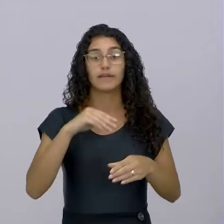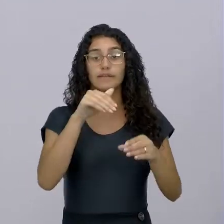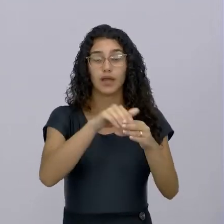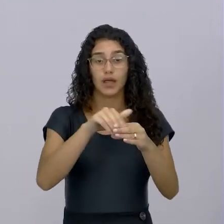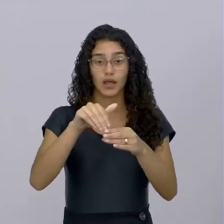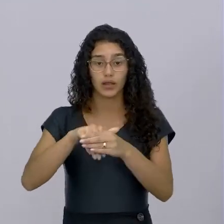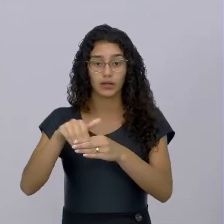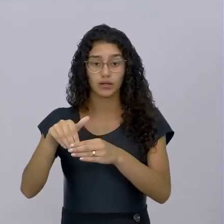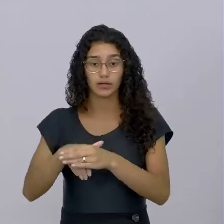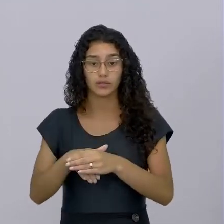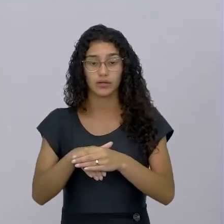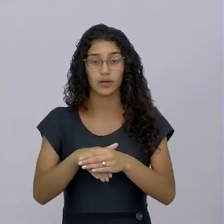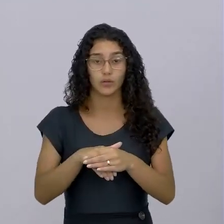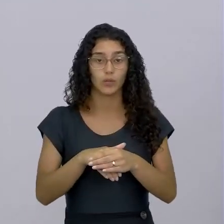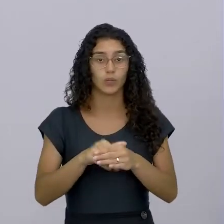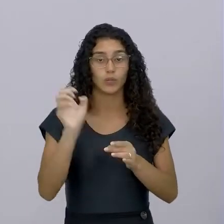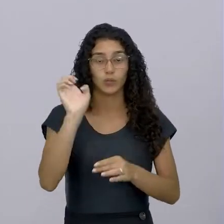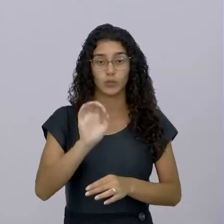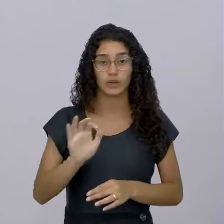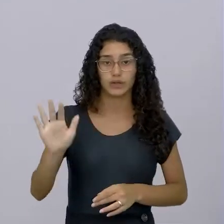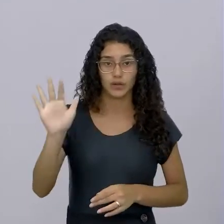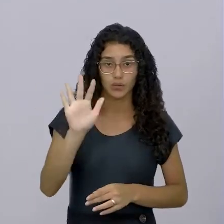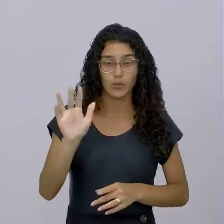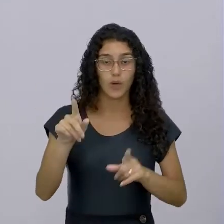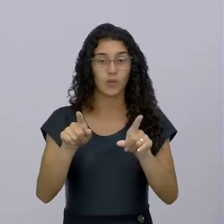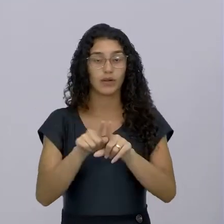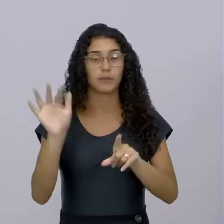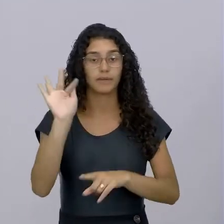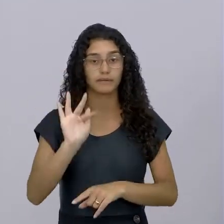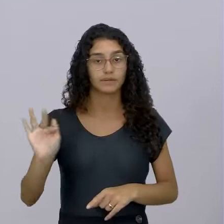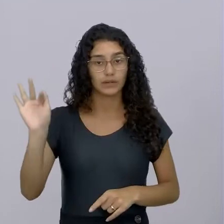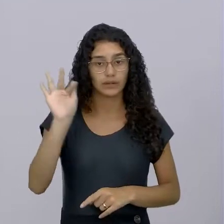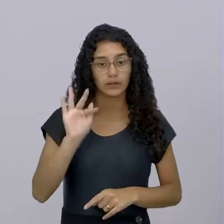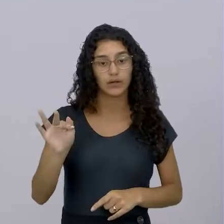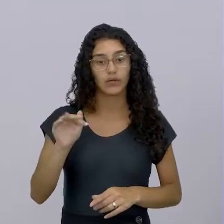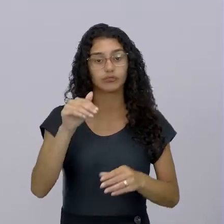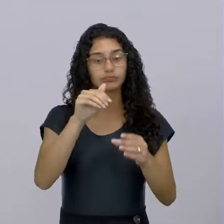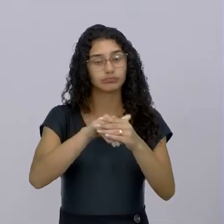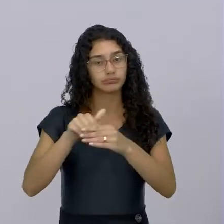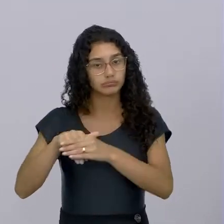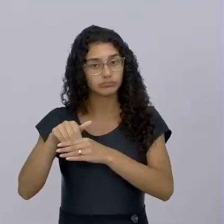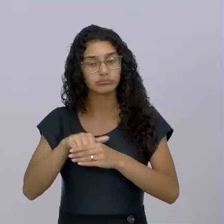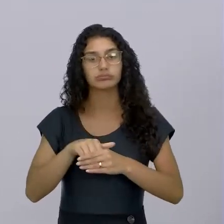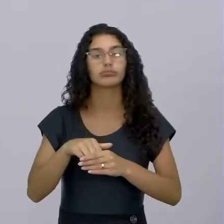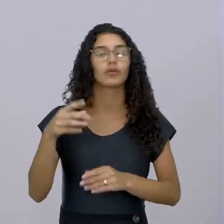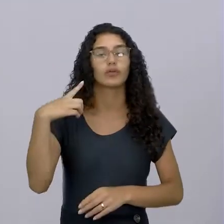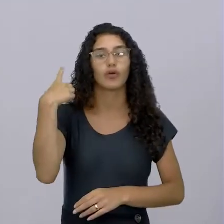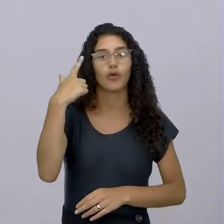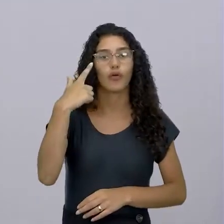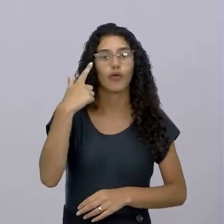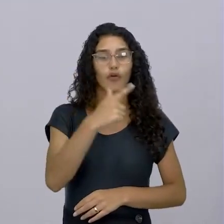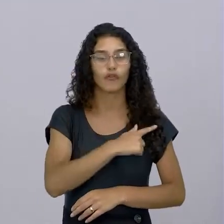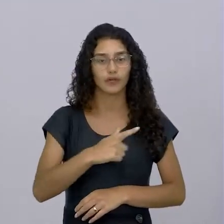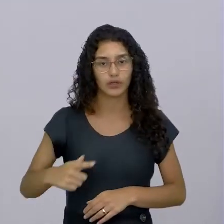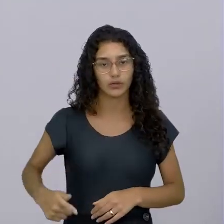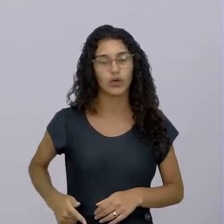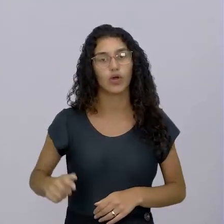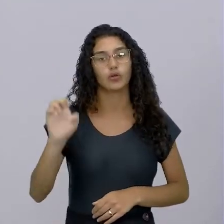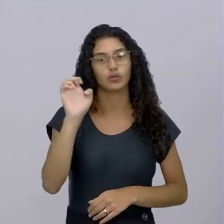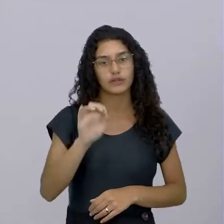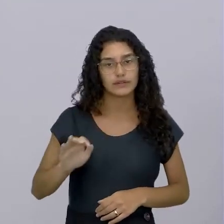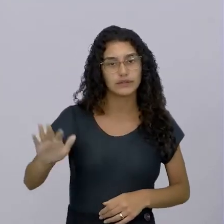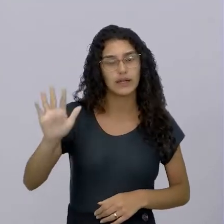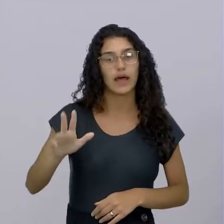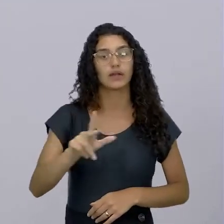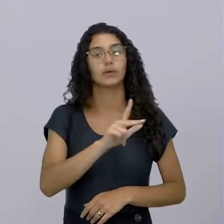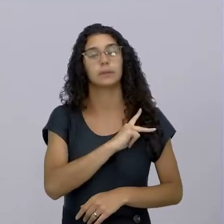eleições a nível estadual e federal, ou seja, foram eleitos, né, os governadores dos estados, né,